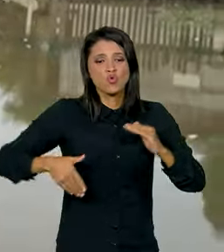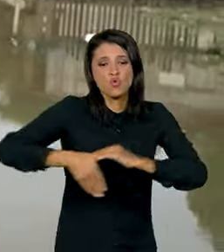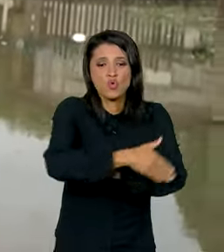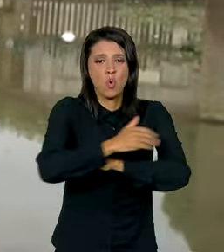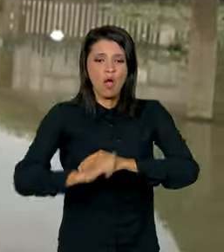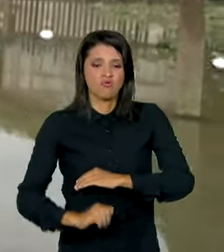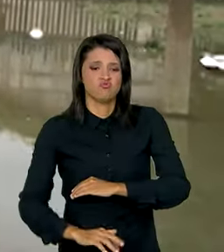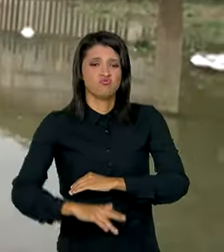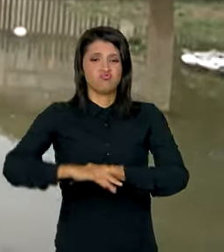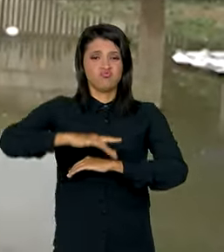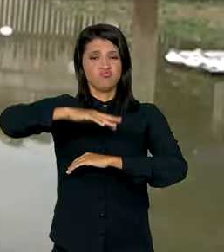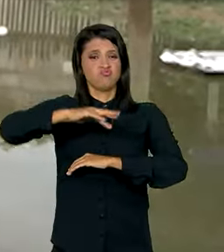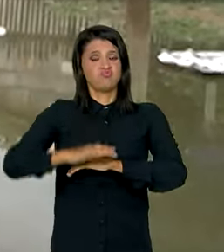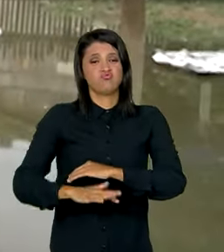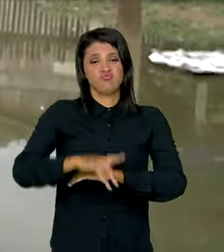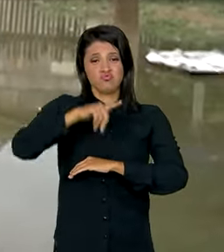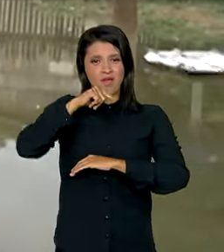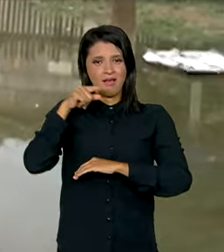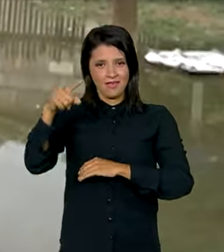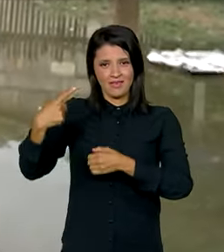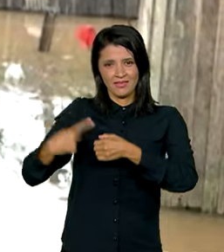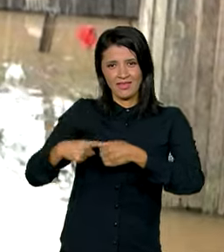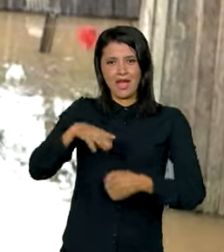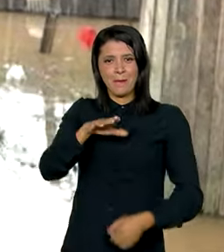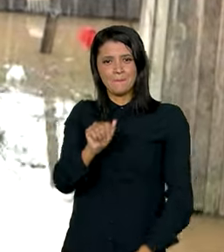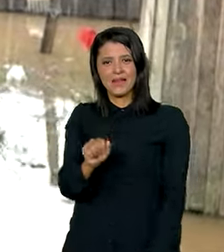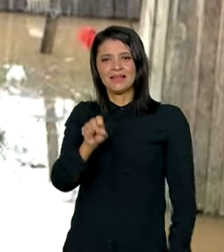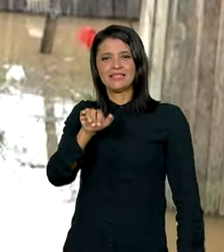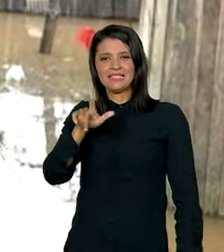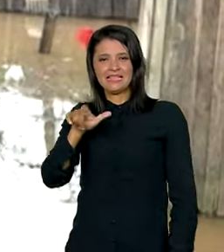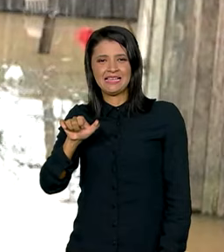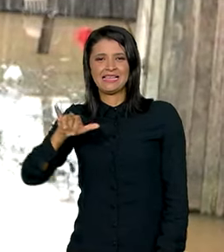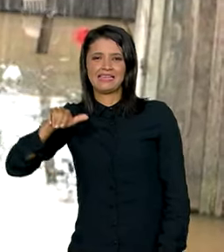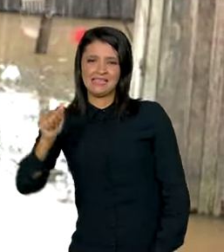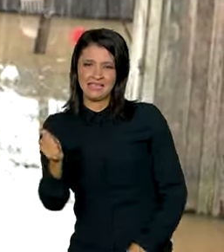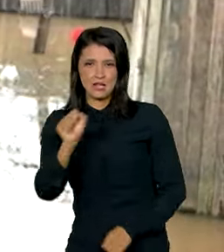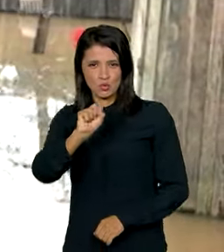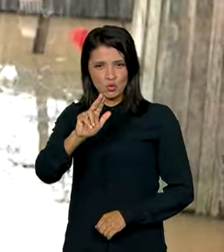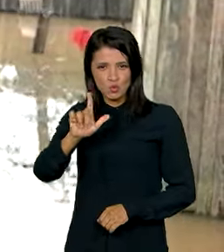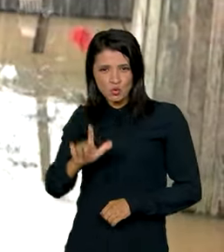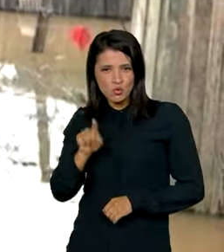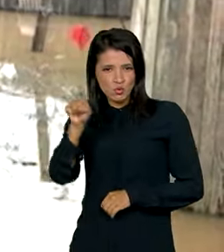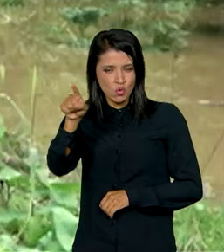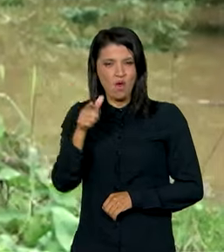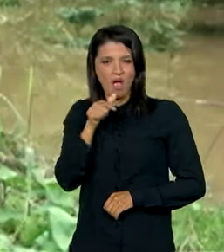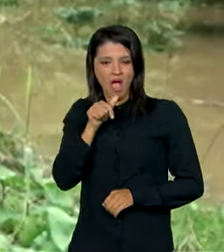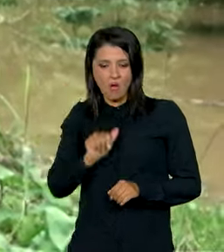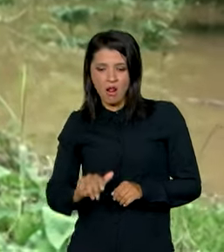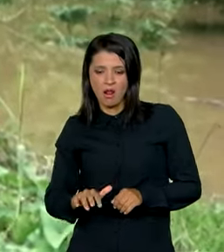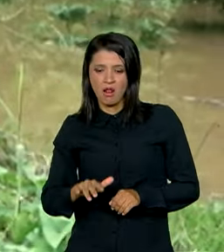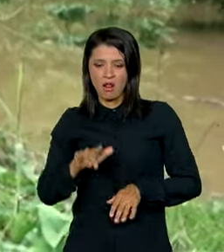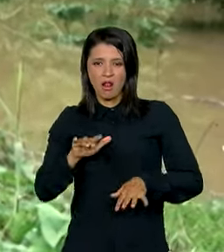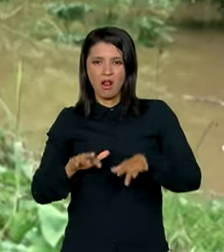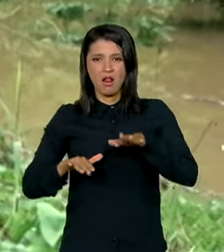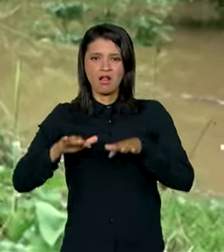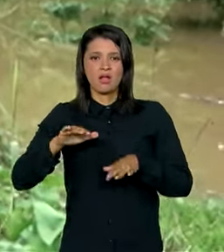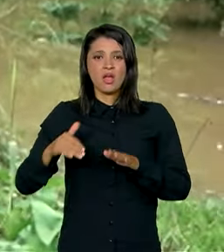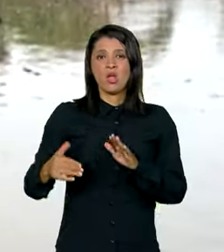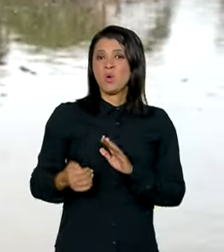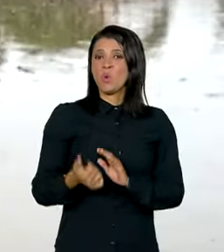totalmente submersas na cidade de Brasileia no sul do estado os níveis de água chegaram a quase